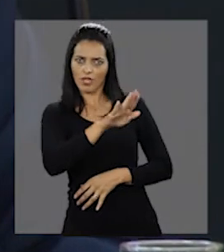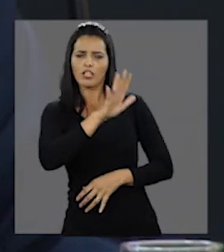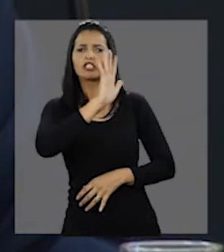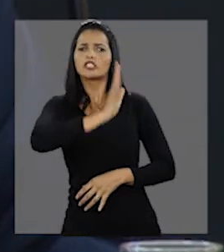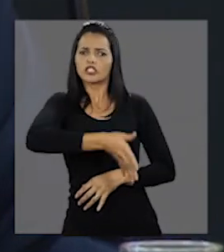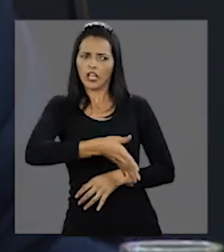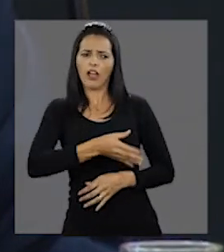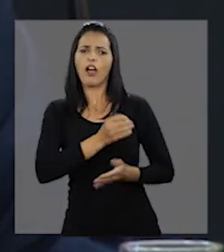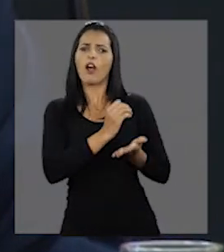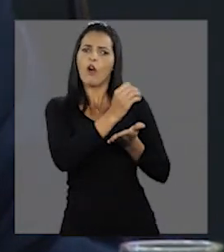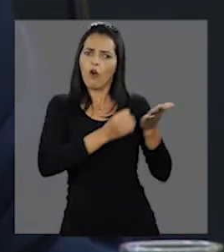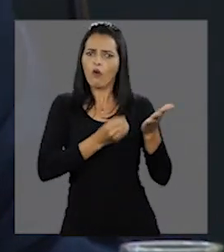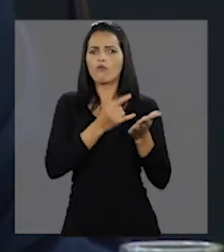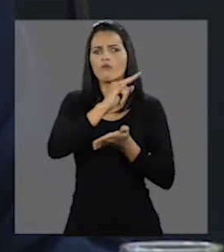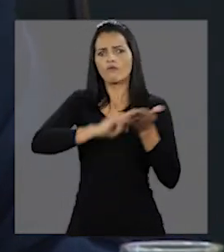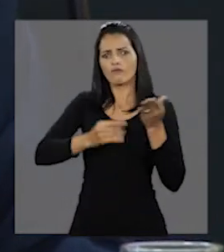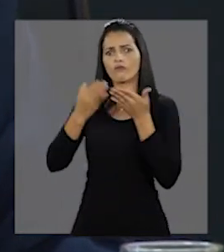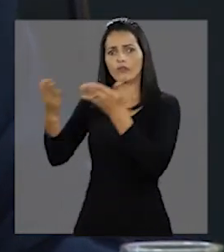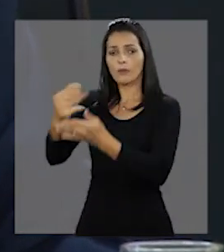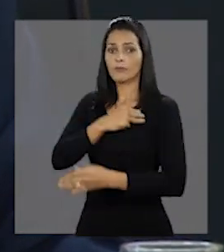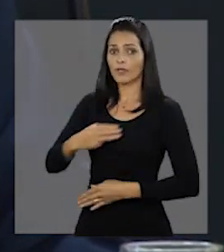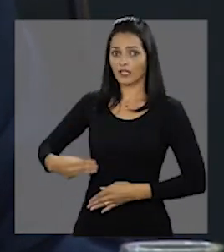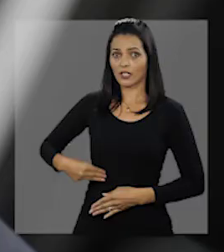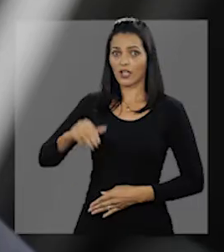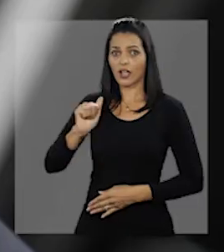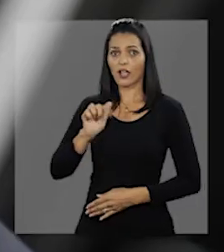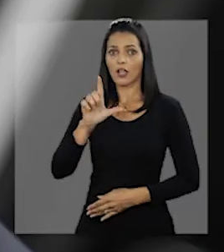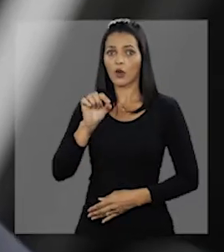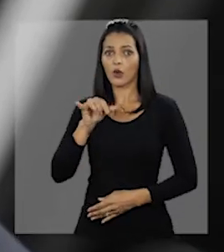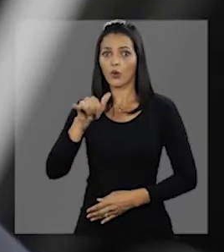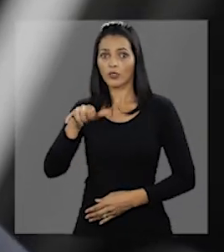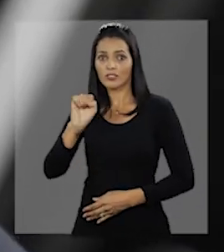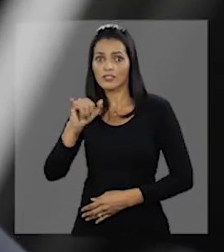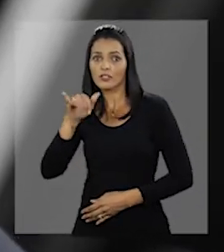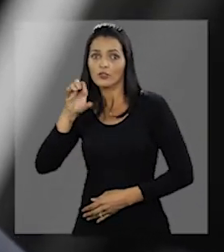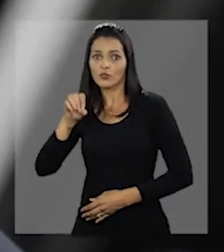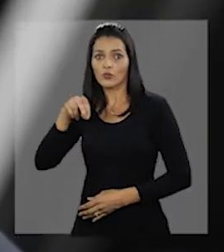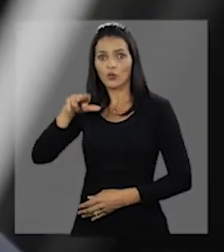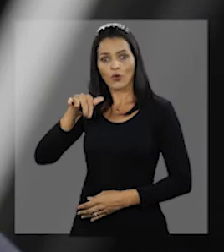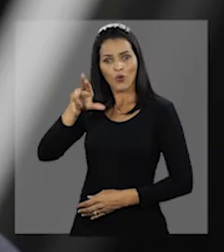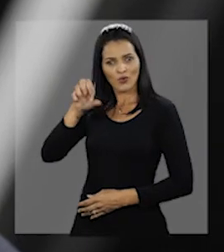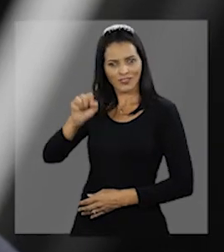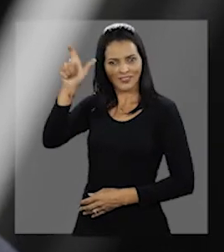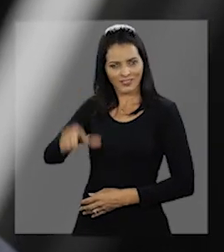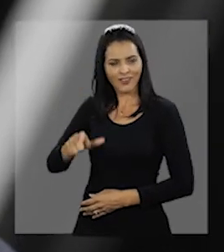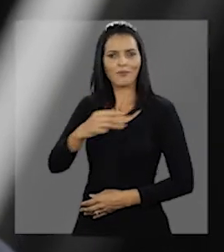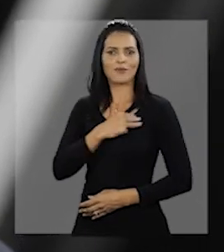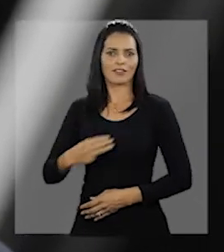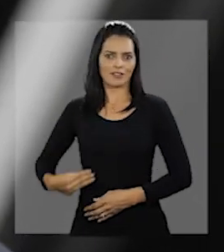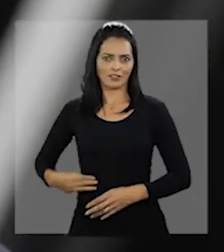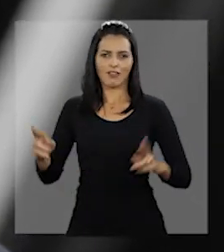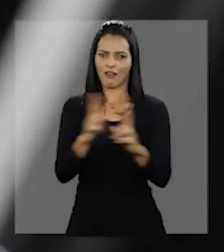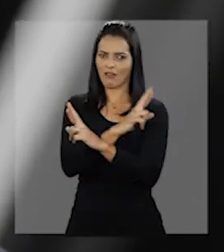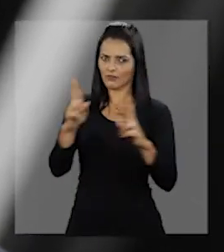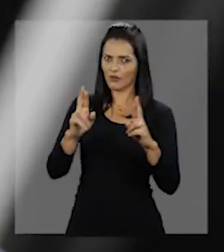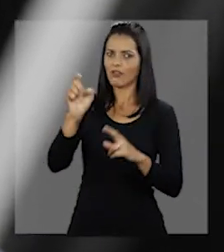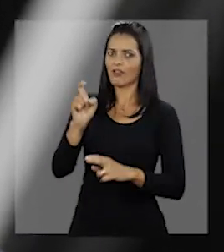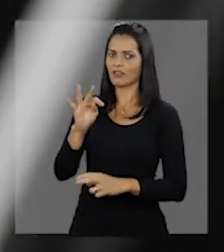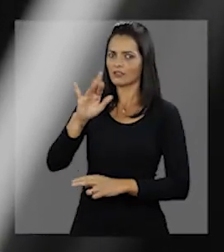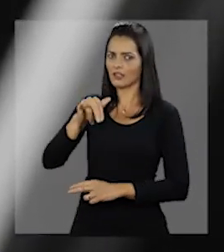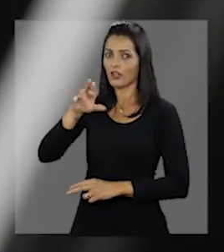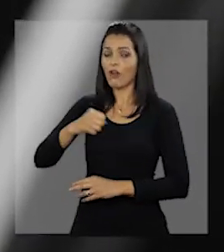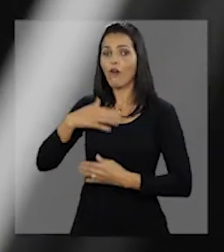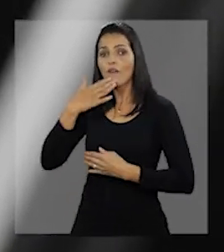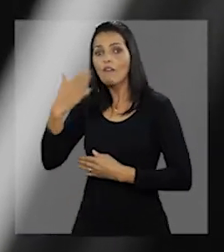OAB já havia enviado um ofício ao ministro das Relações Exteriores do Brasil, Aloísio Nunes Ferreira, oferecendo